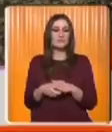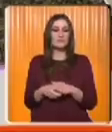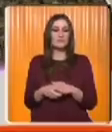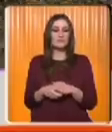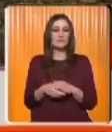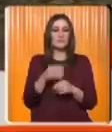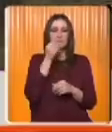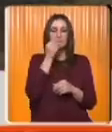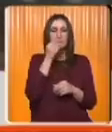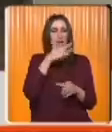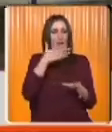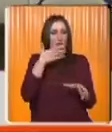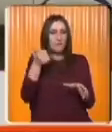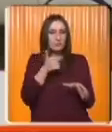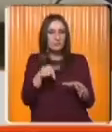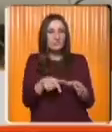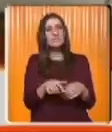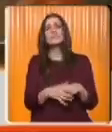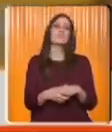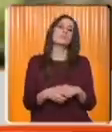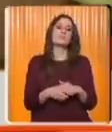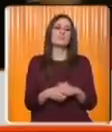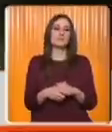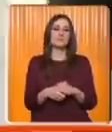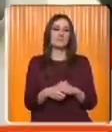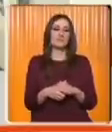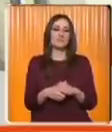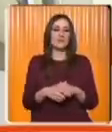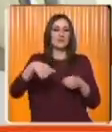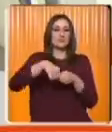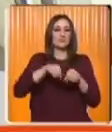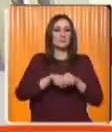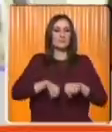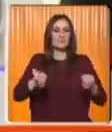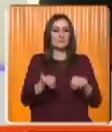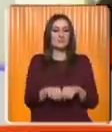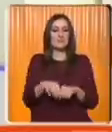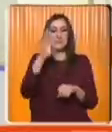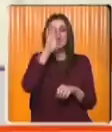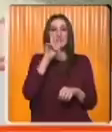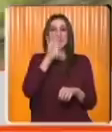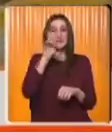Temos amigos. Que bom aspecto que isto tem. Com chouriço.